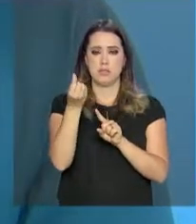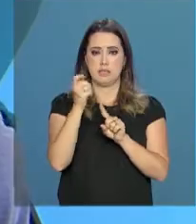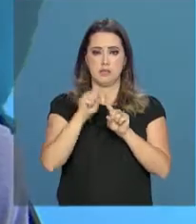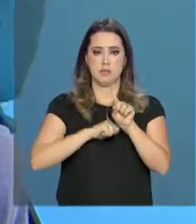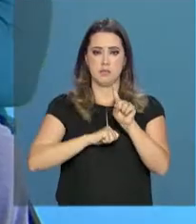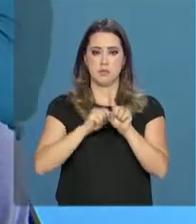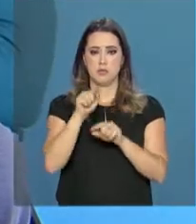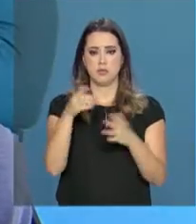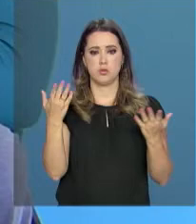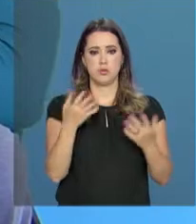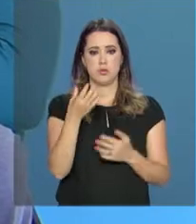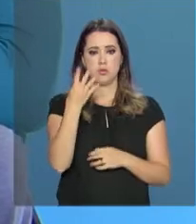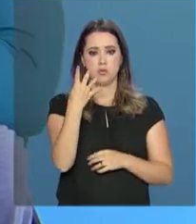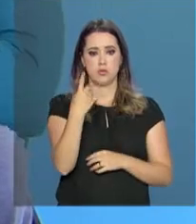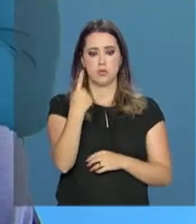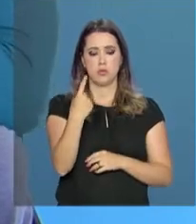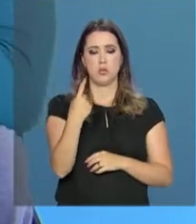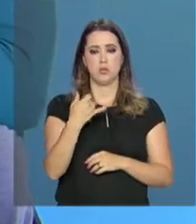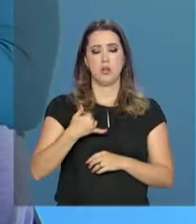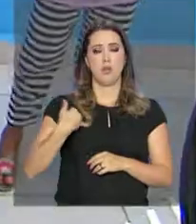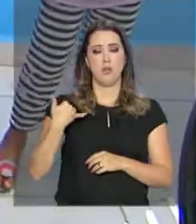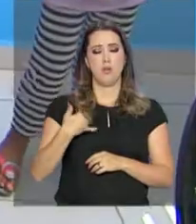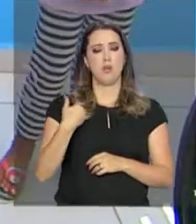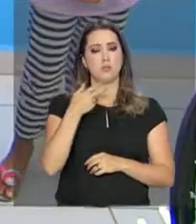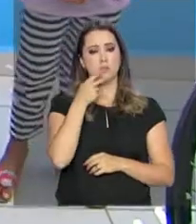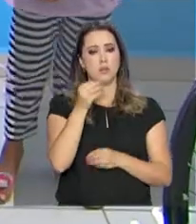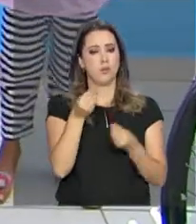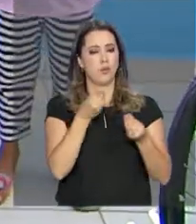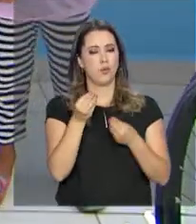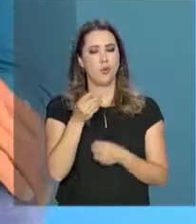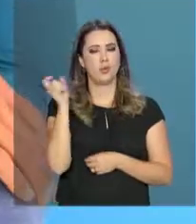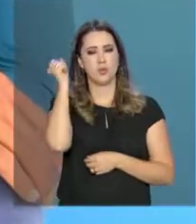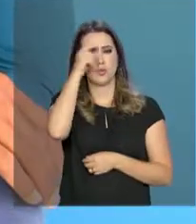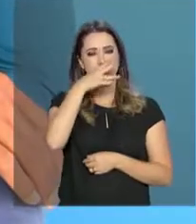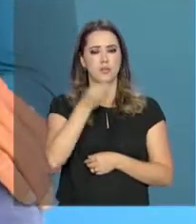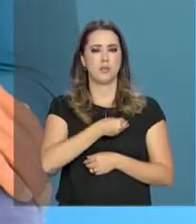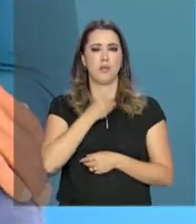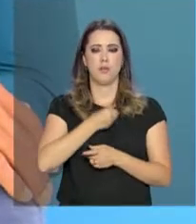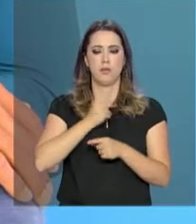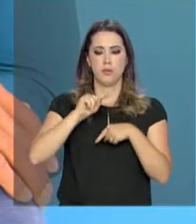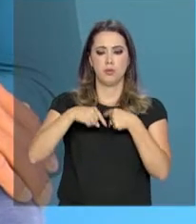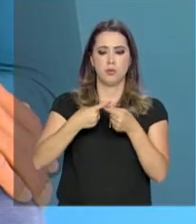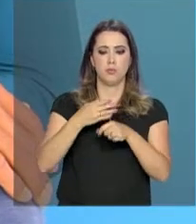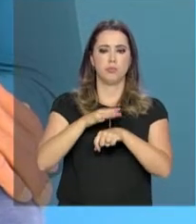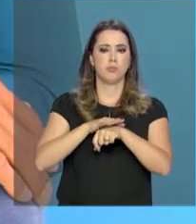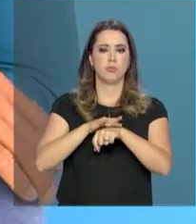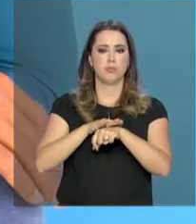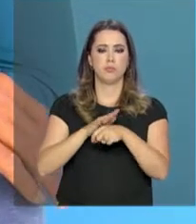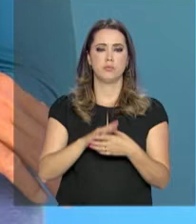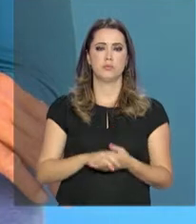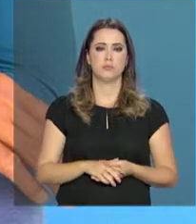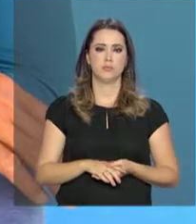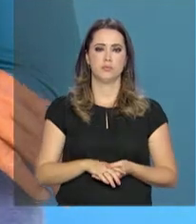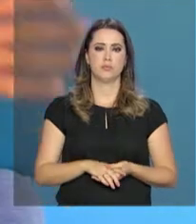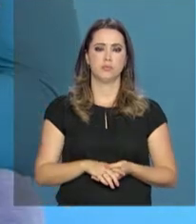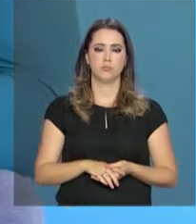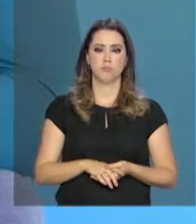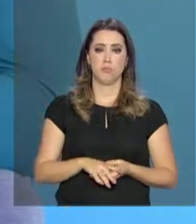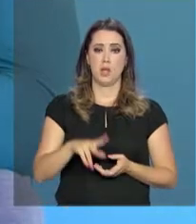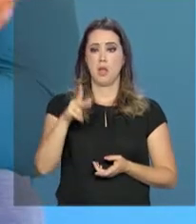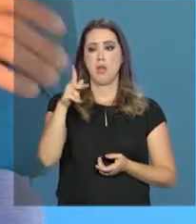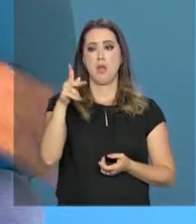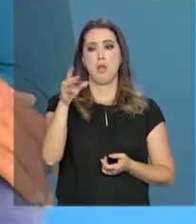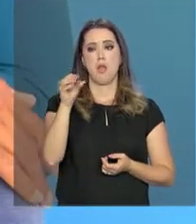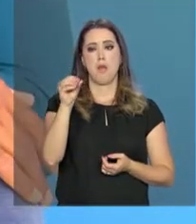anos ele fala das dificuldades que enfrentou por causa da doença a poliomielite nenhum um índice